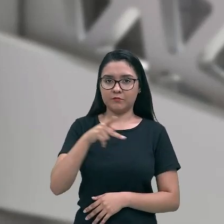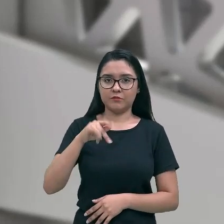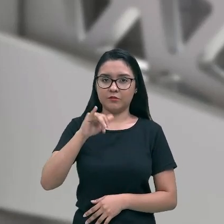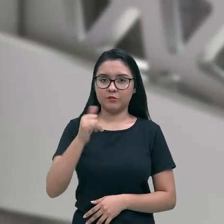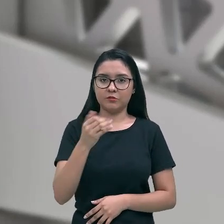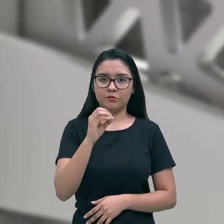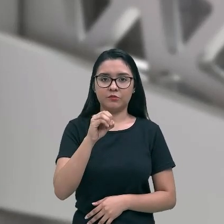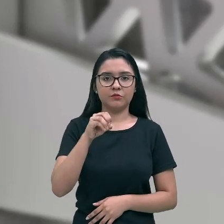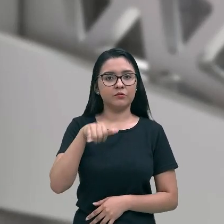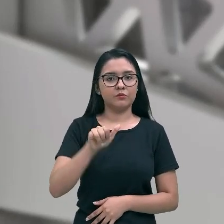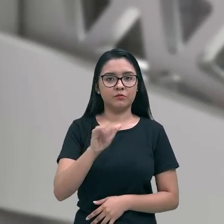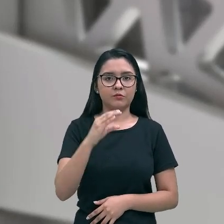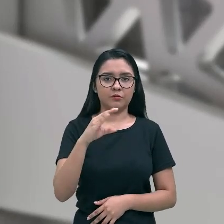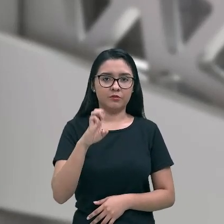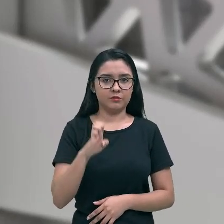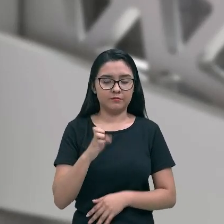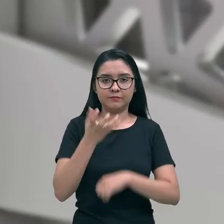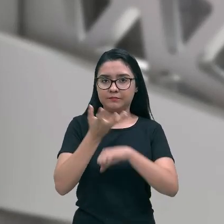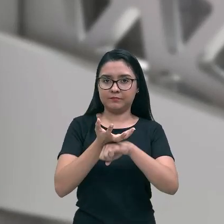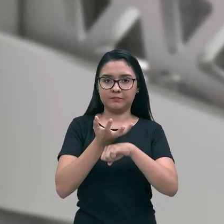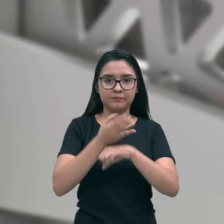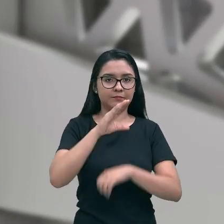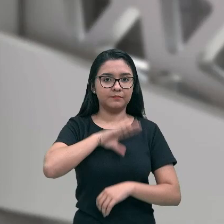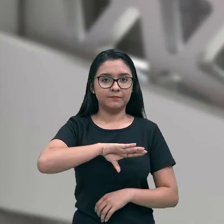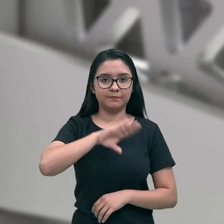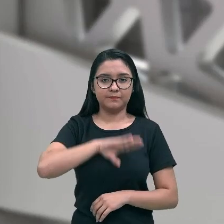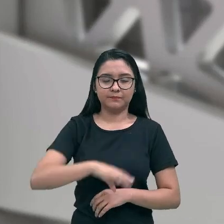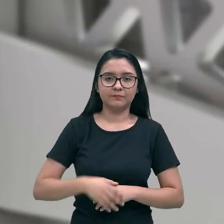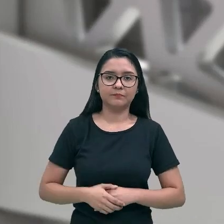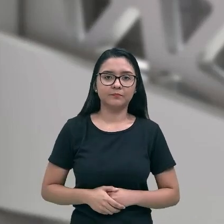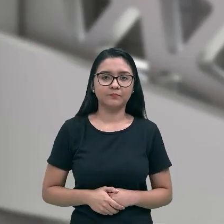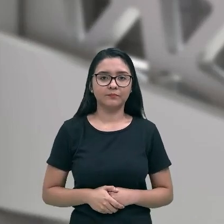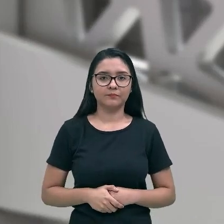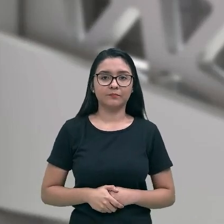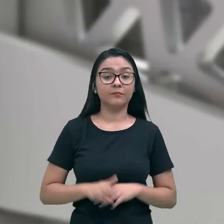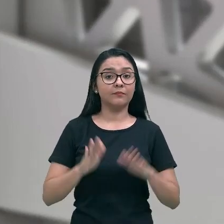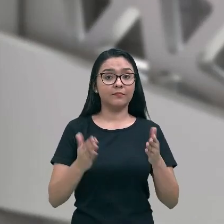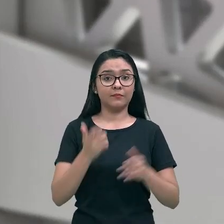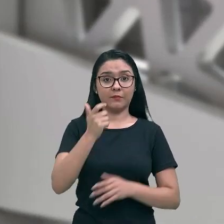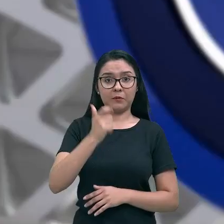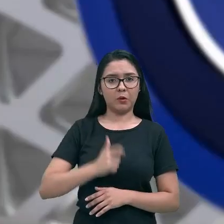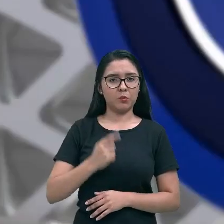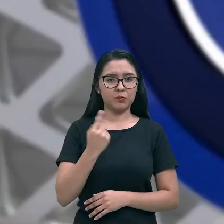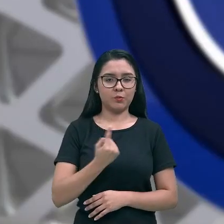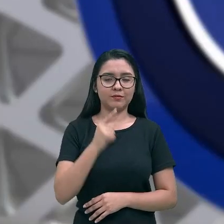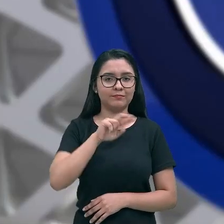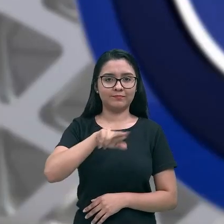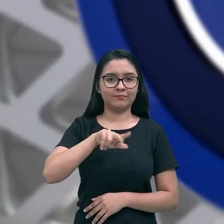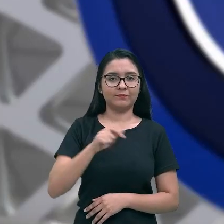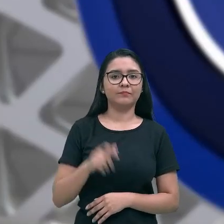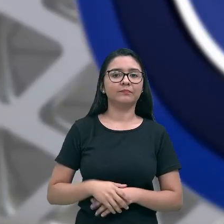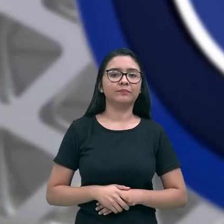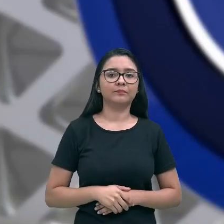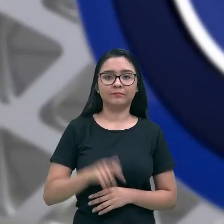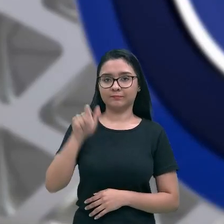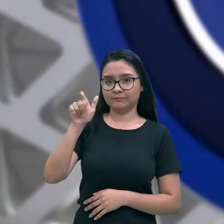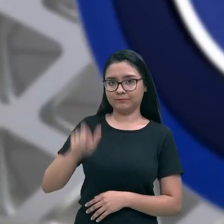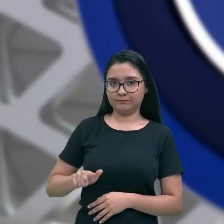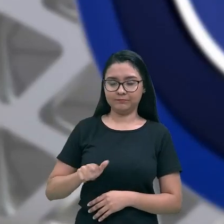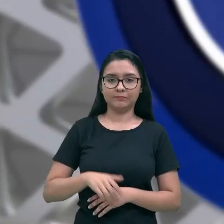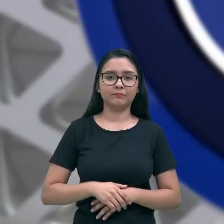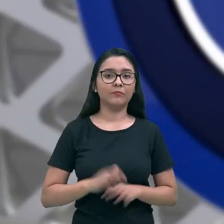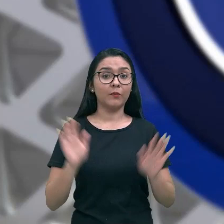Joyce Martins, do componente curricular de língua portuguesa, e eu não estou sozinha. Olá,